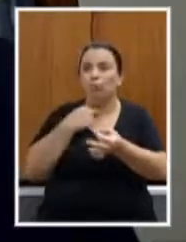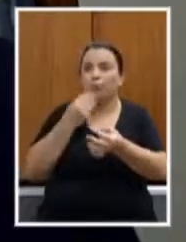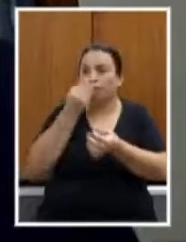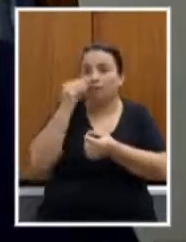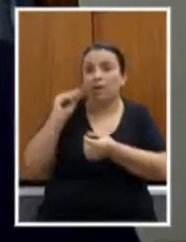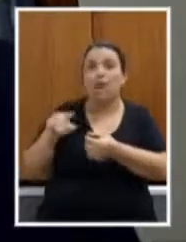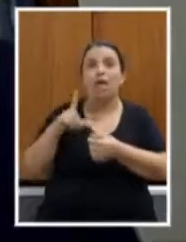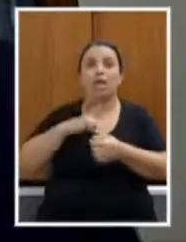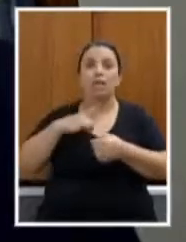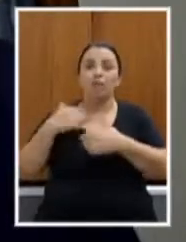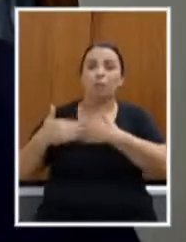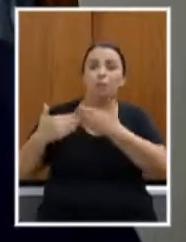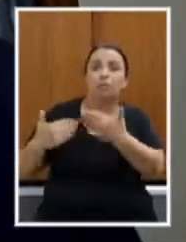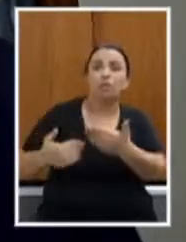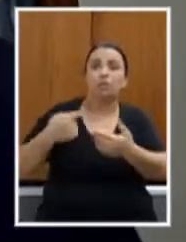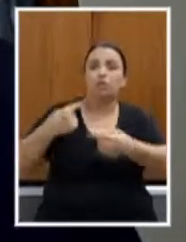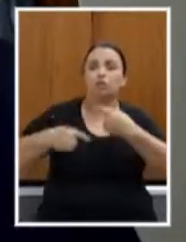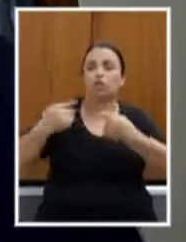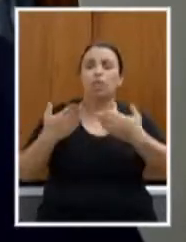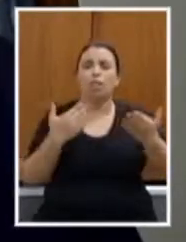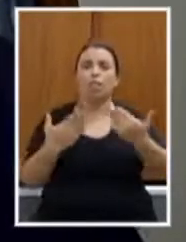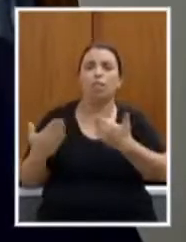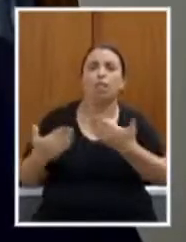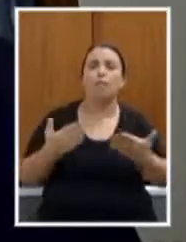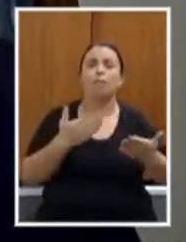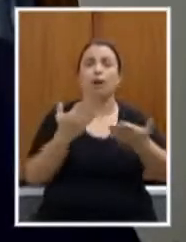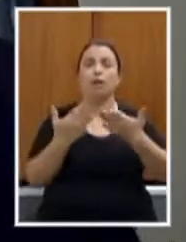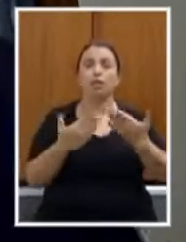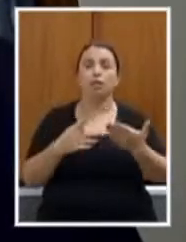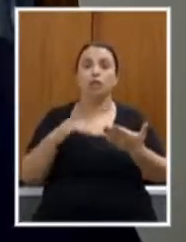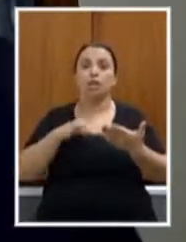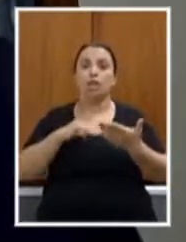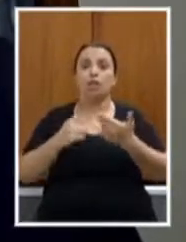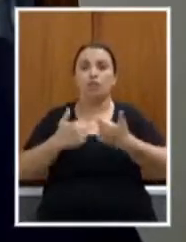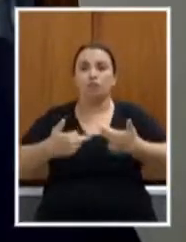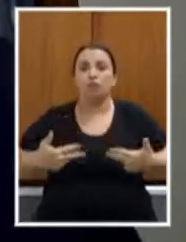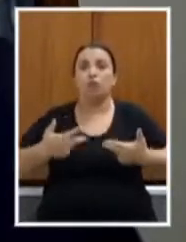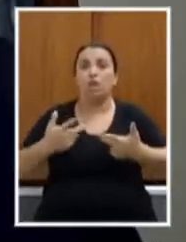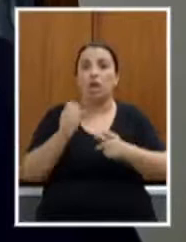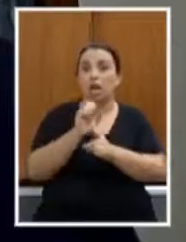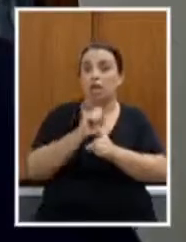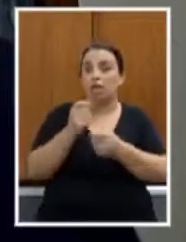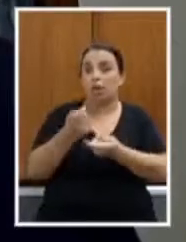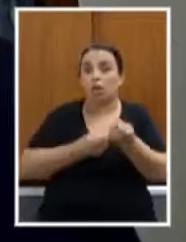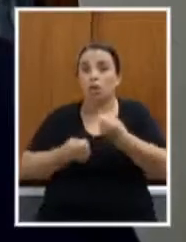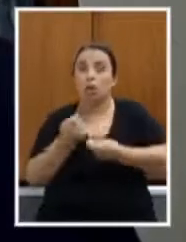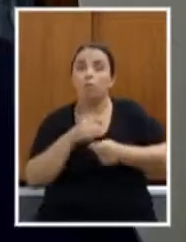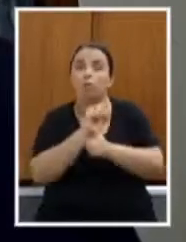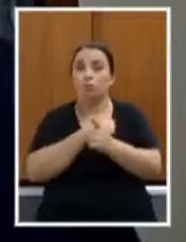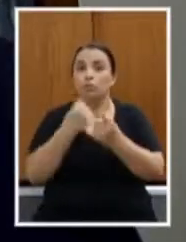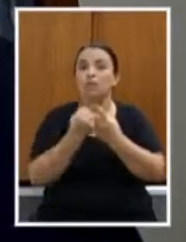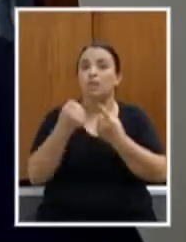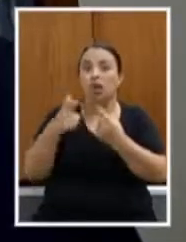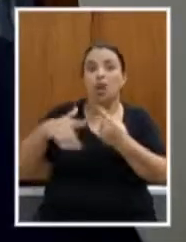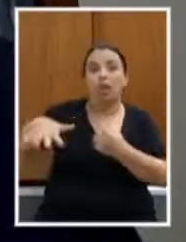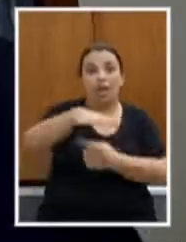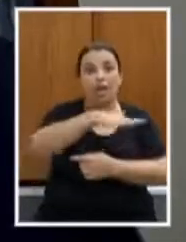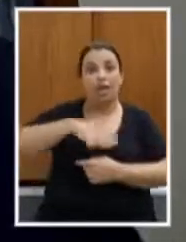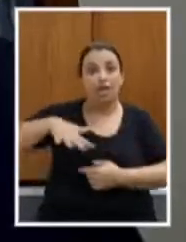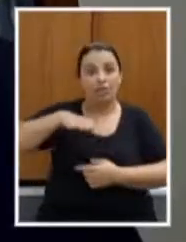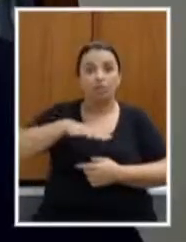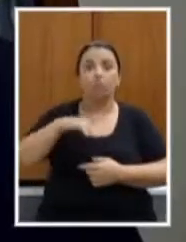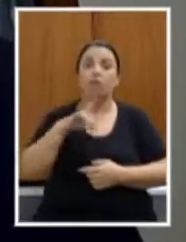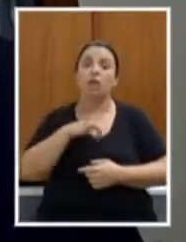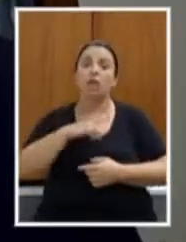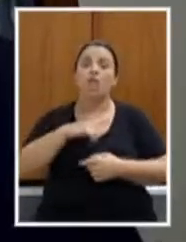grande, com graves consequências econômicas e sociais na nossa região. Por isso, né, naquela época, a avaliação de